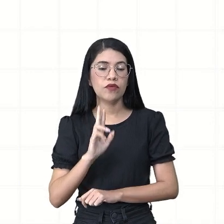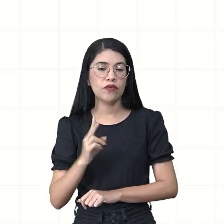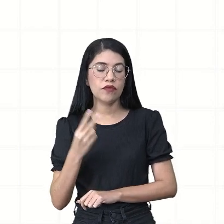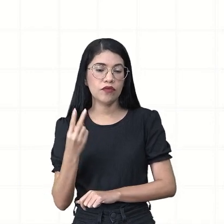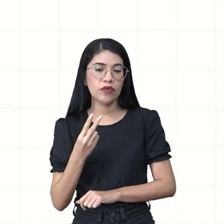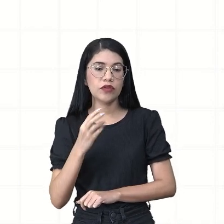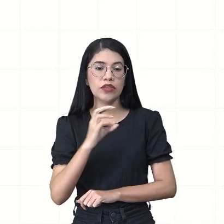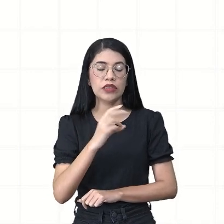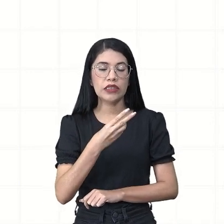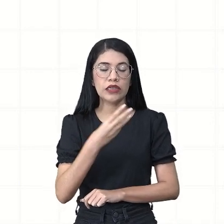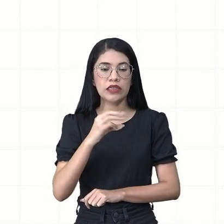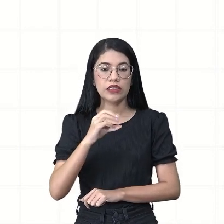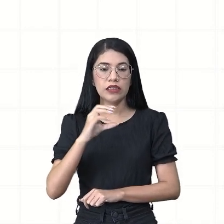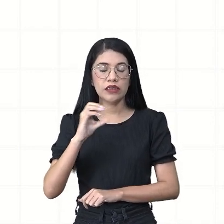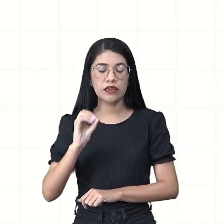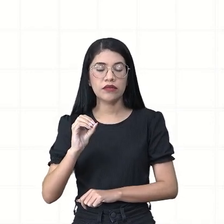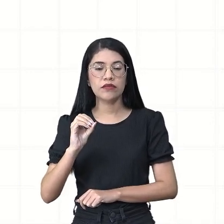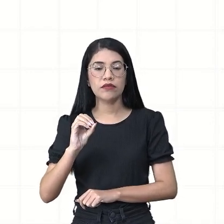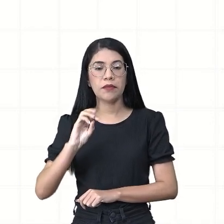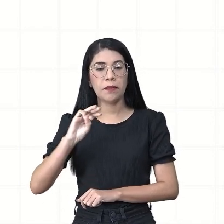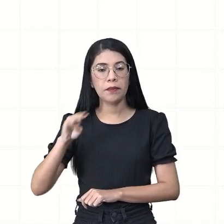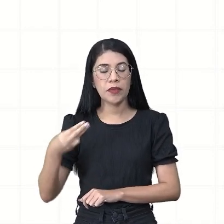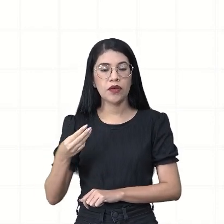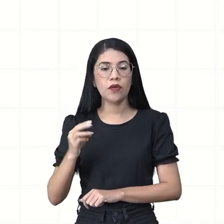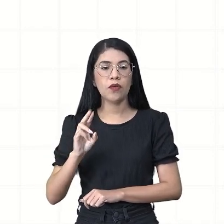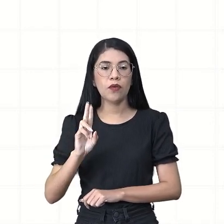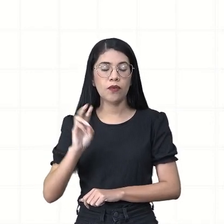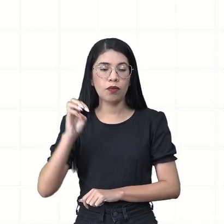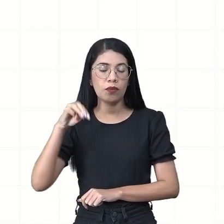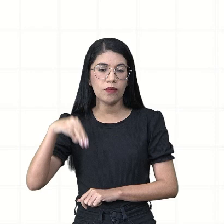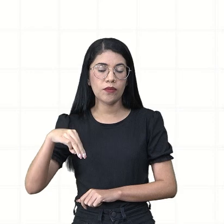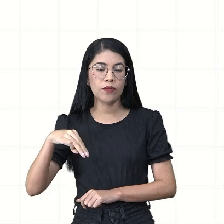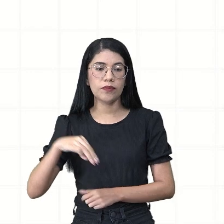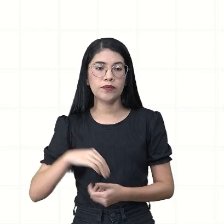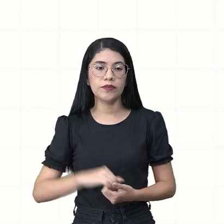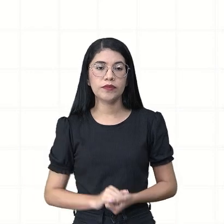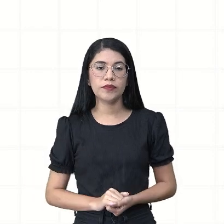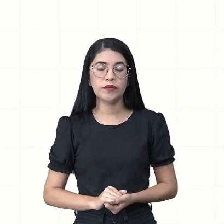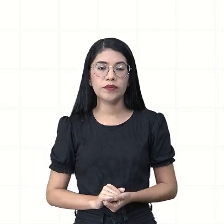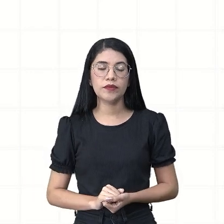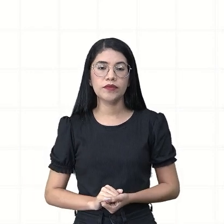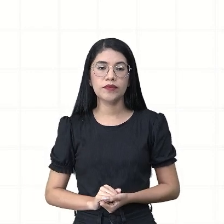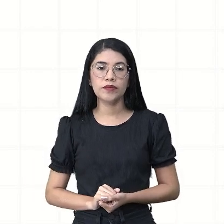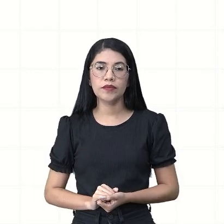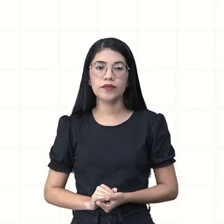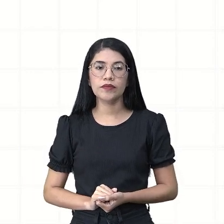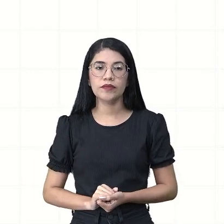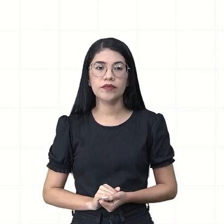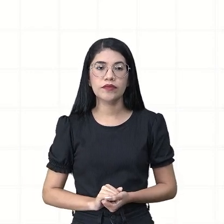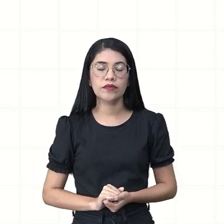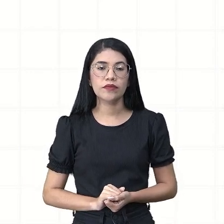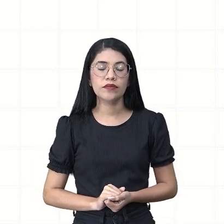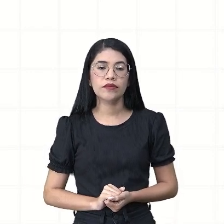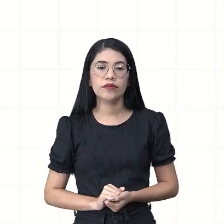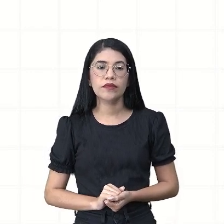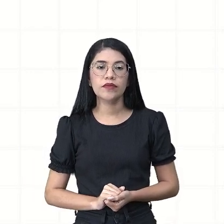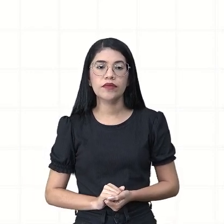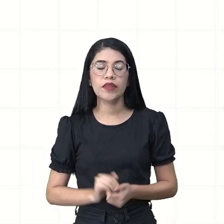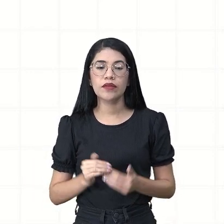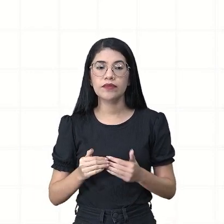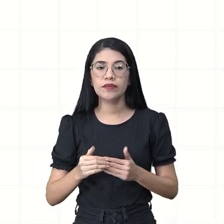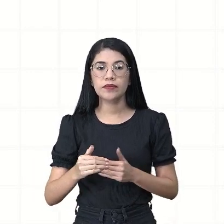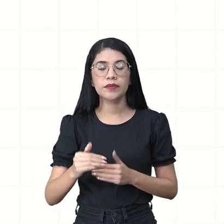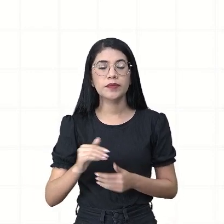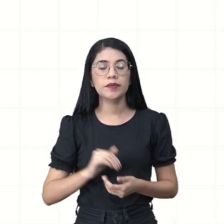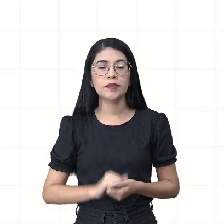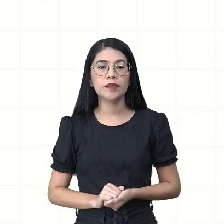Então, uma régua de 30 centímetros é o mesmo que 300 mil micrômetros, certo? Então, continuando